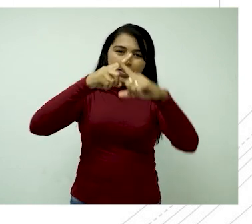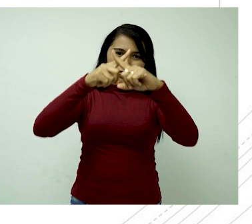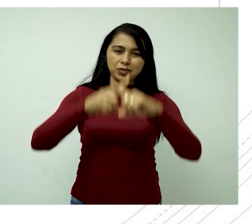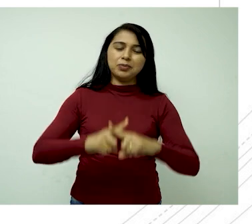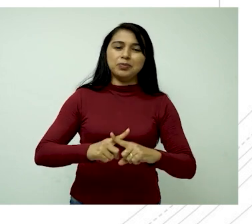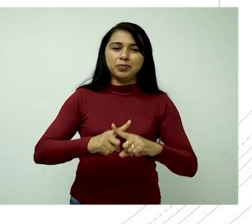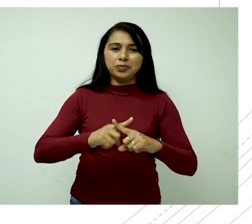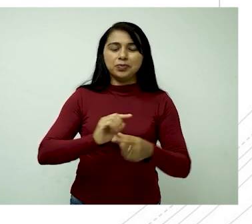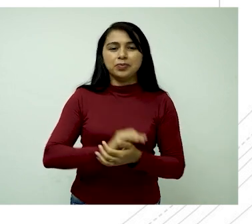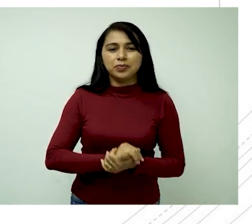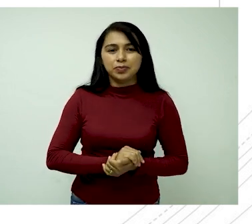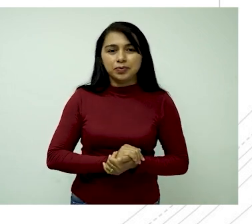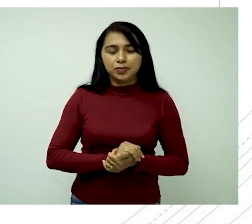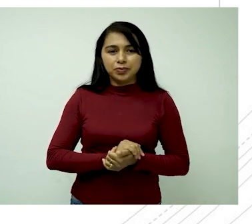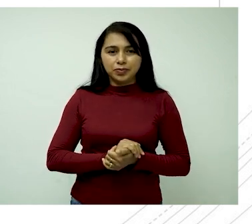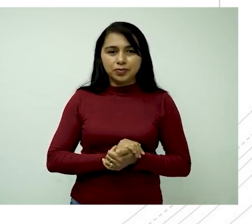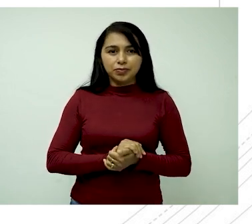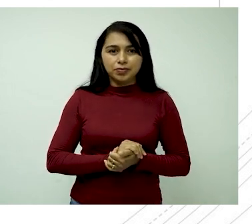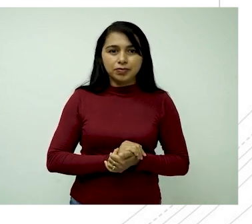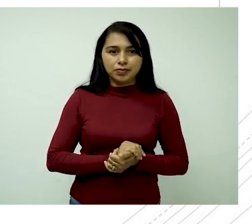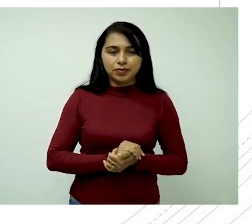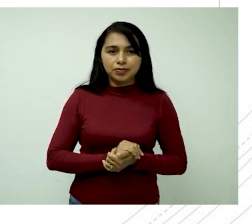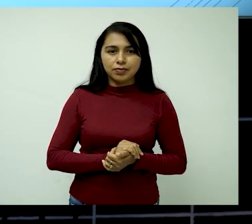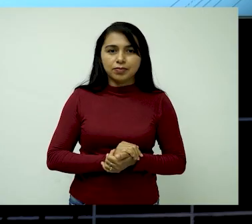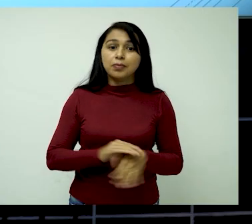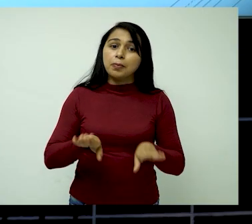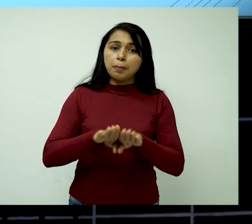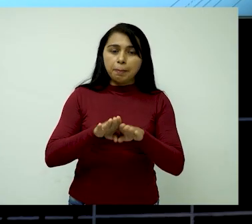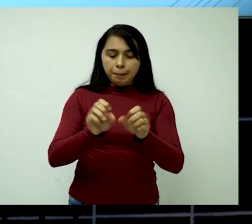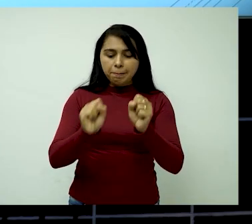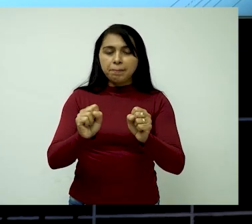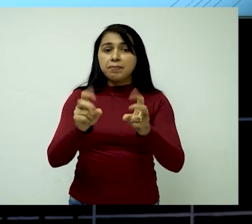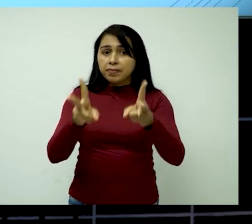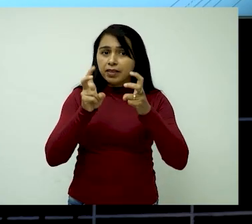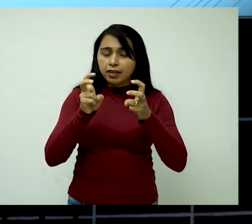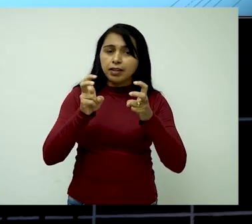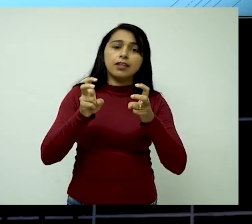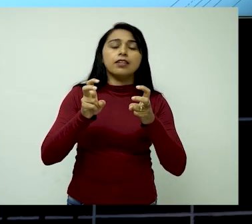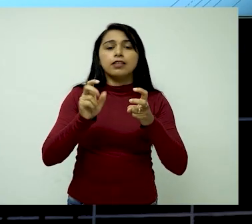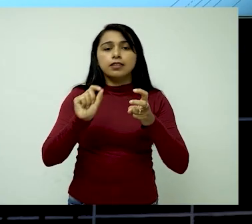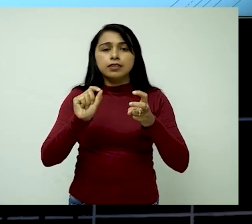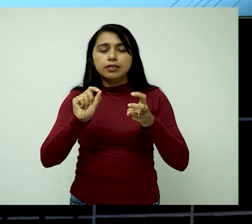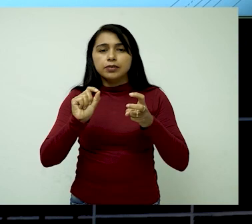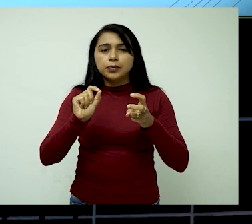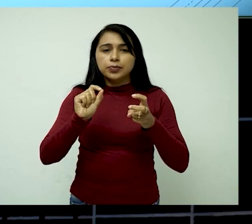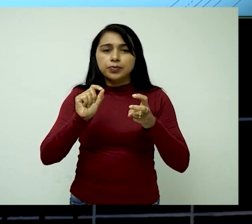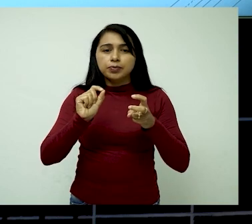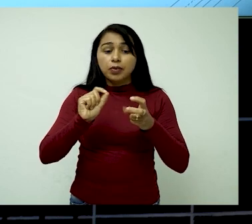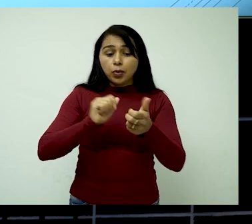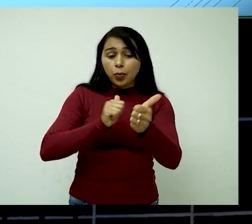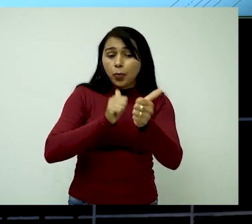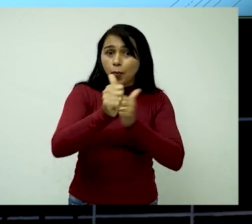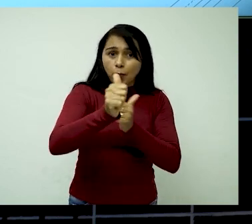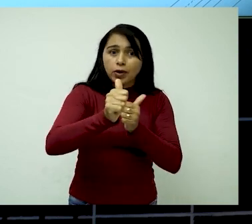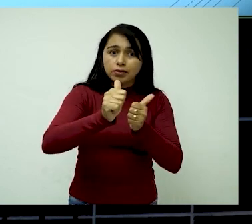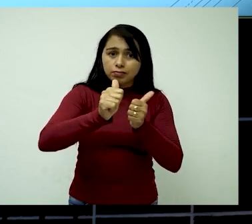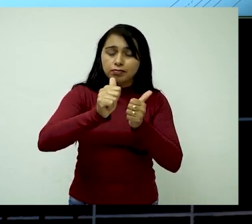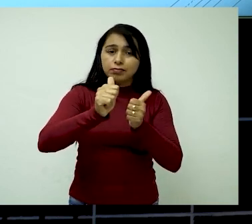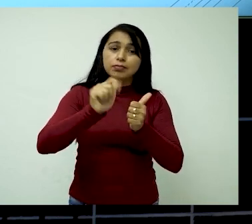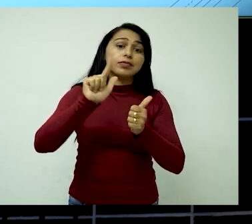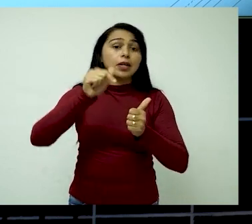tá? Ainda nós podemos referendar aqui para vocês a respeito dessas modalidades é que o atletismo ele é